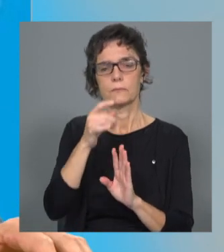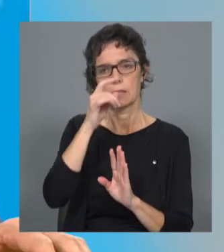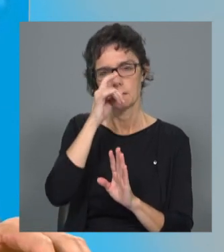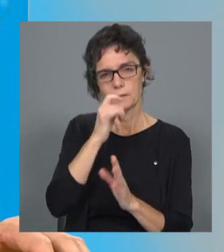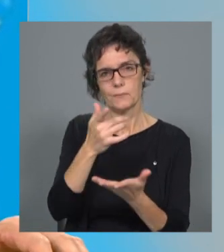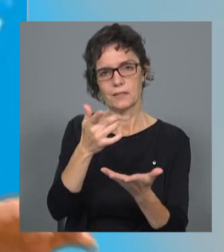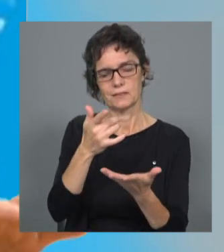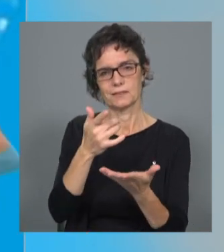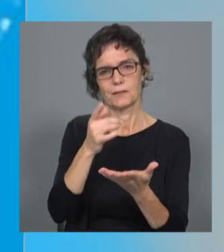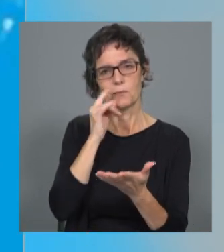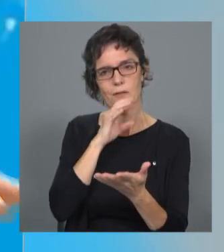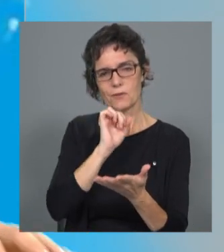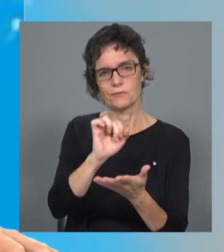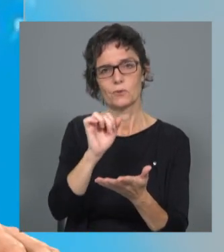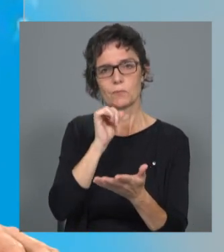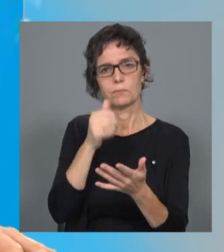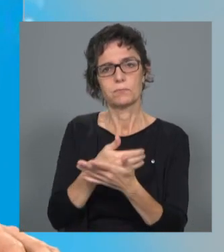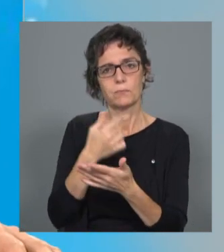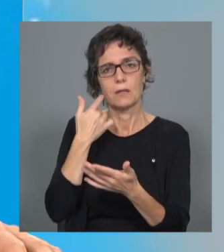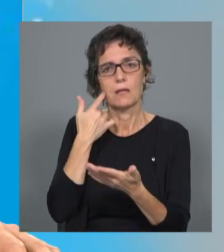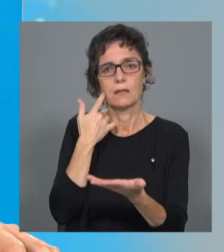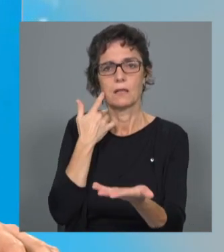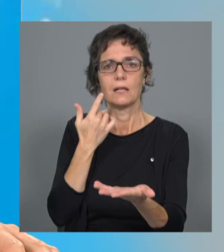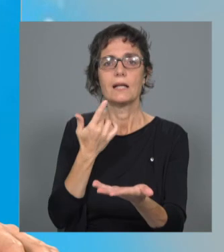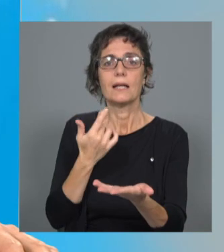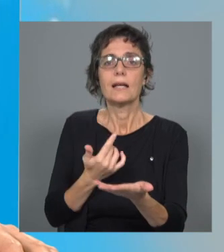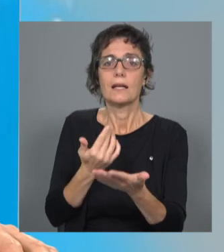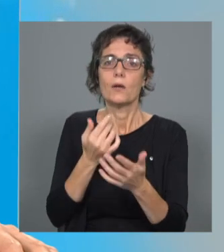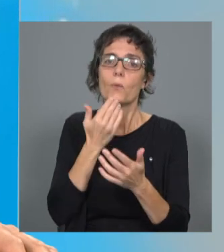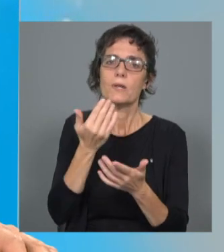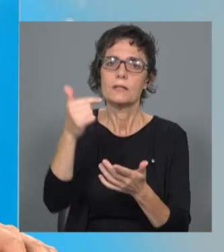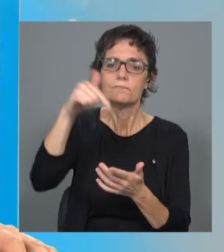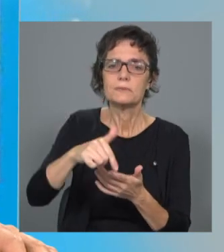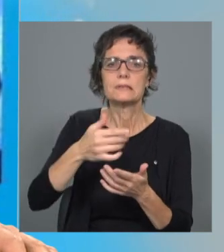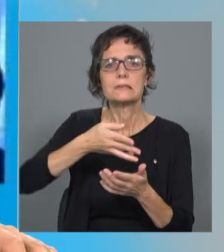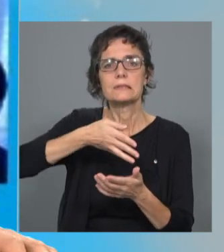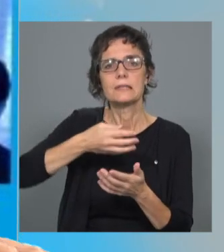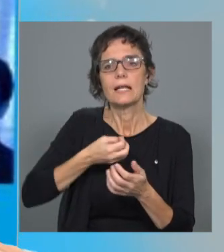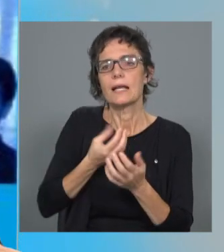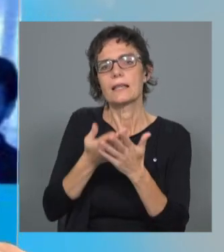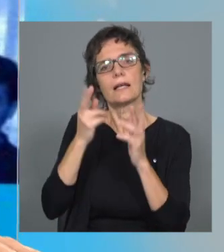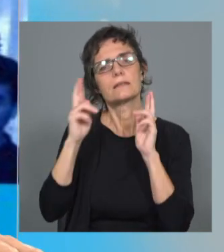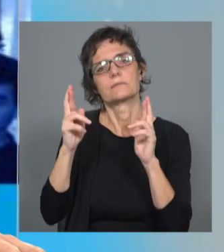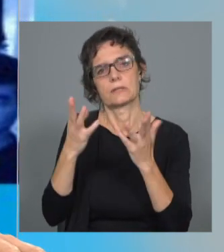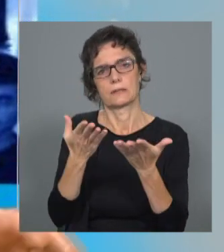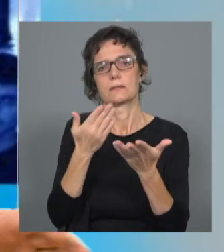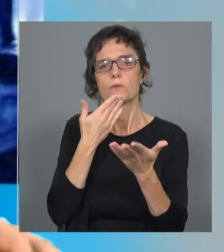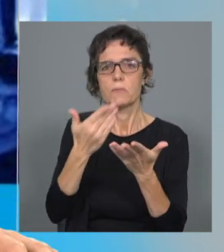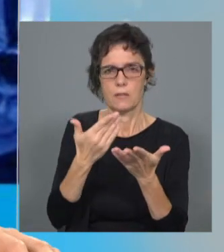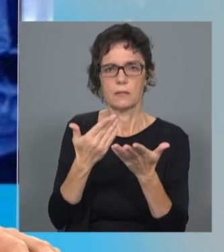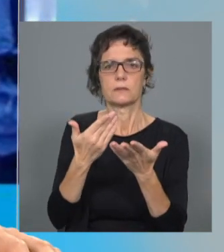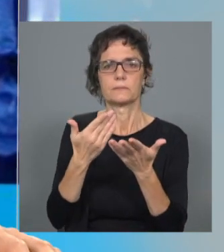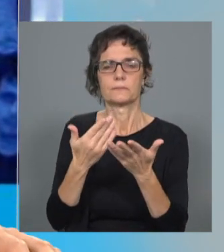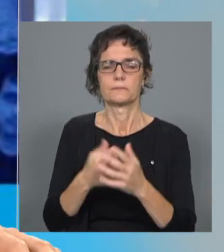que faleceram e sobretudo também nessa palavra de esperança que estes acontecimentos também podem fazer brotar.